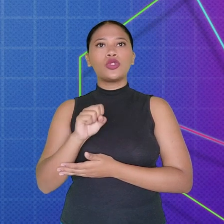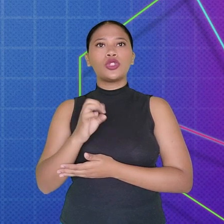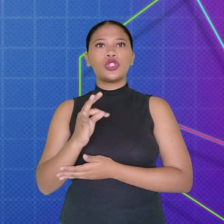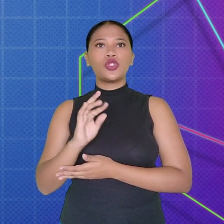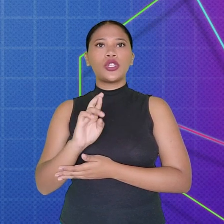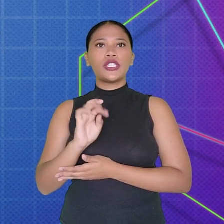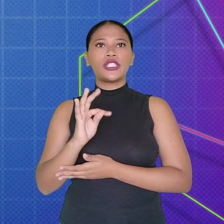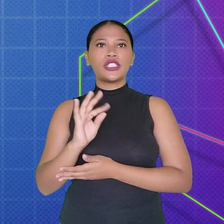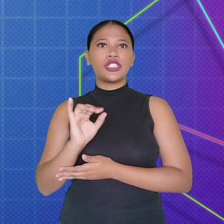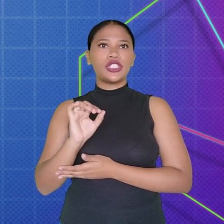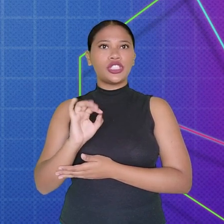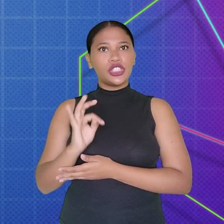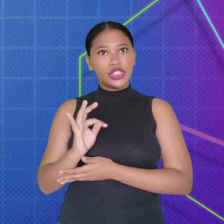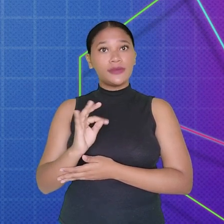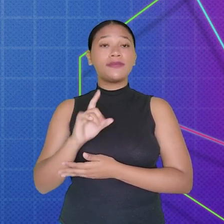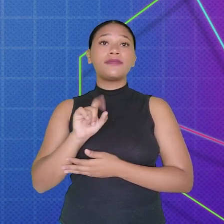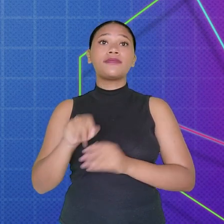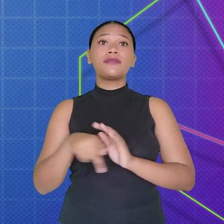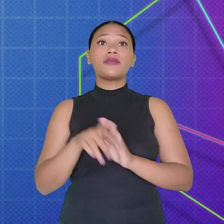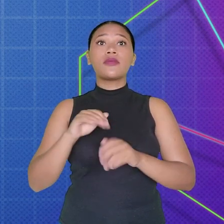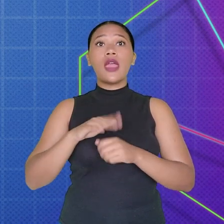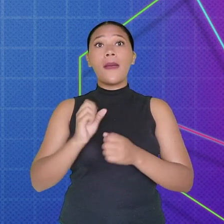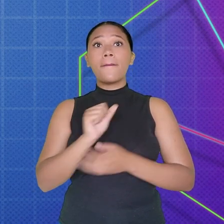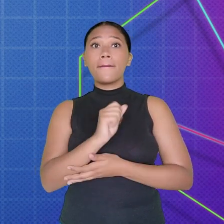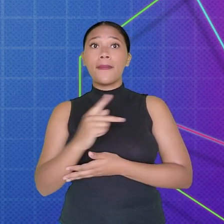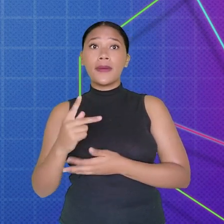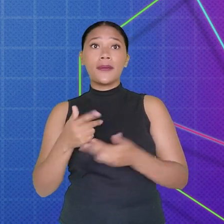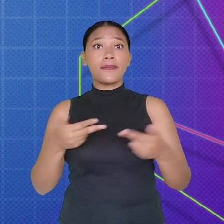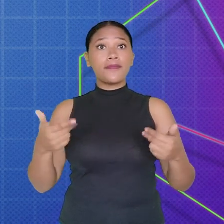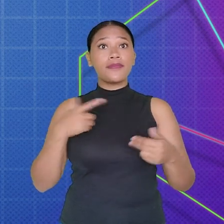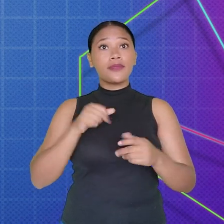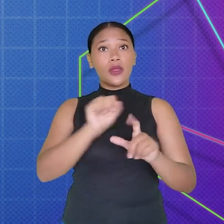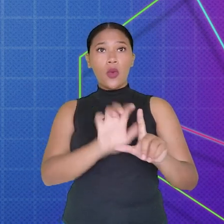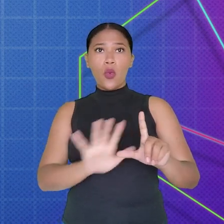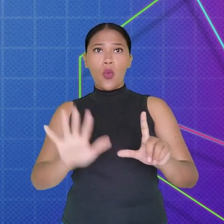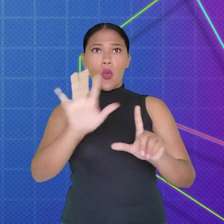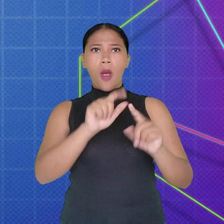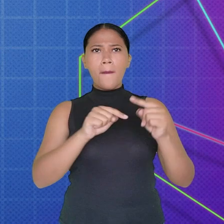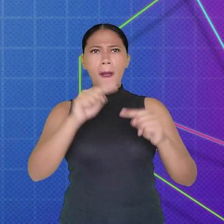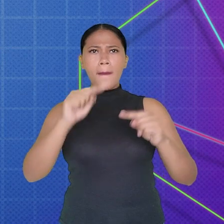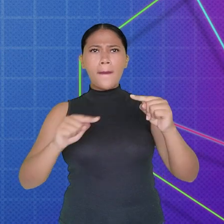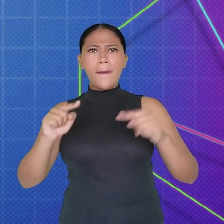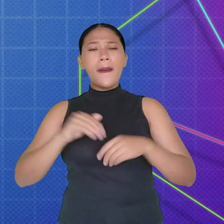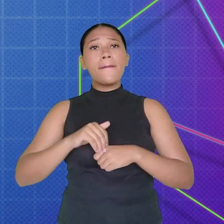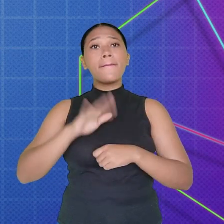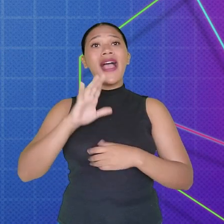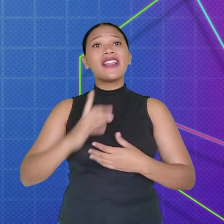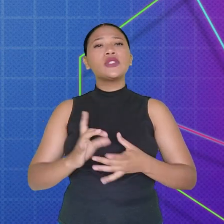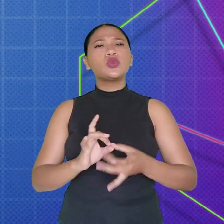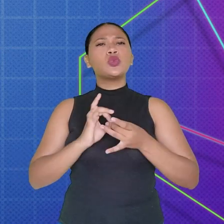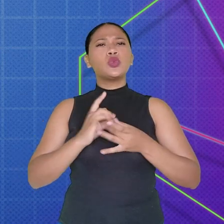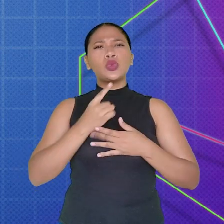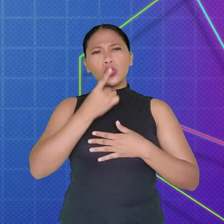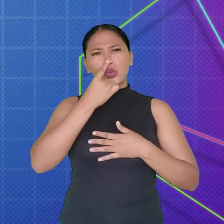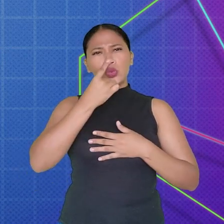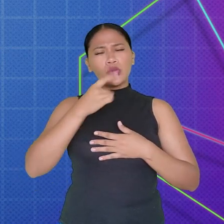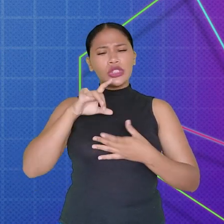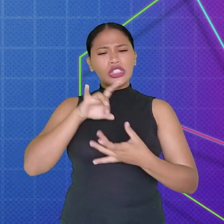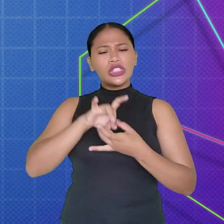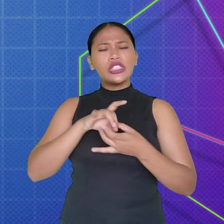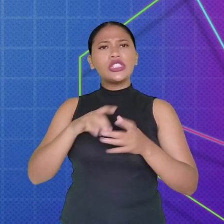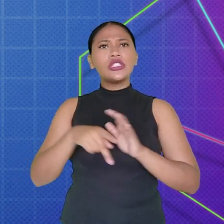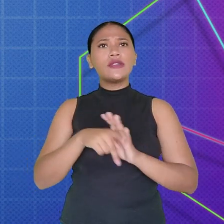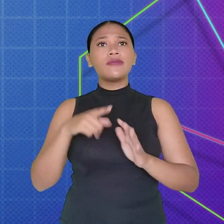Construct, uma ferramenta de desenvolvimento de jogos e aplicativos com uma interface gráfica intuitiva, que permite aos